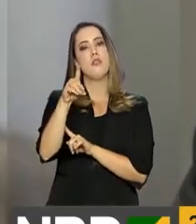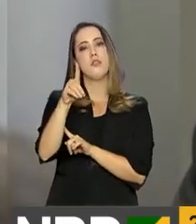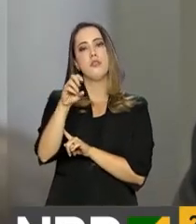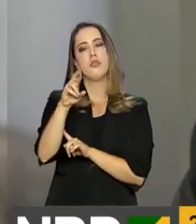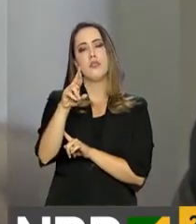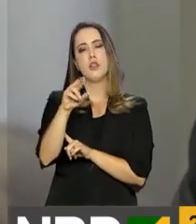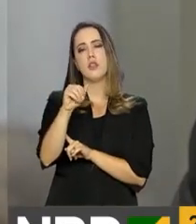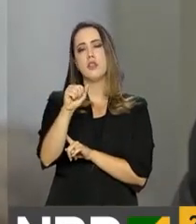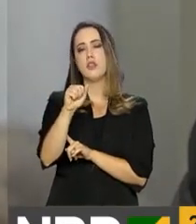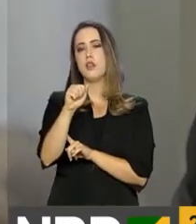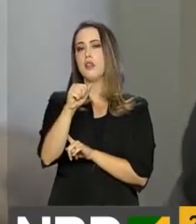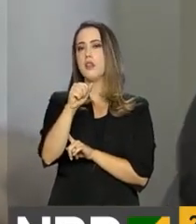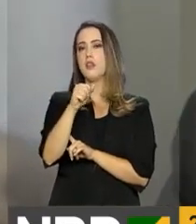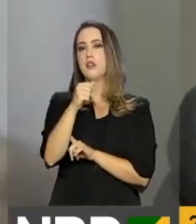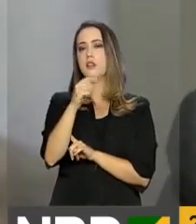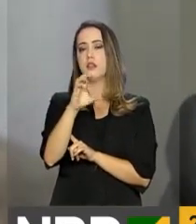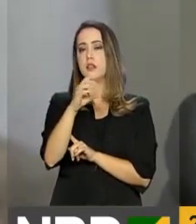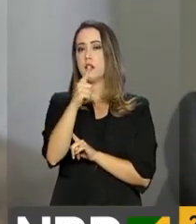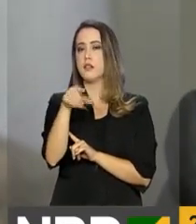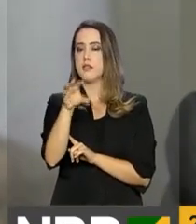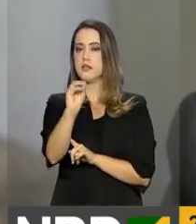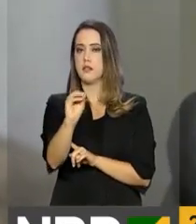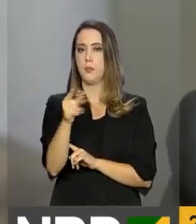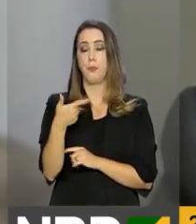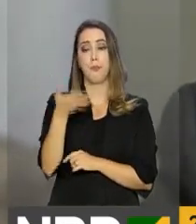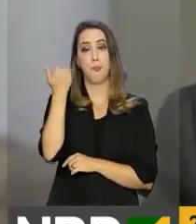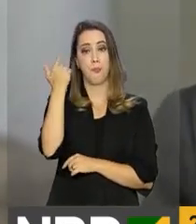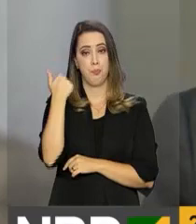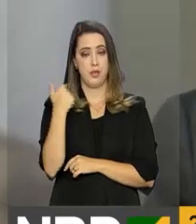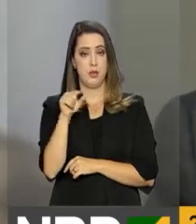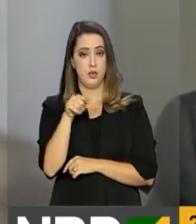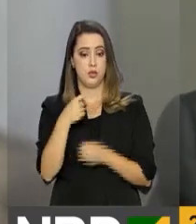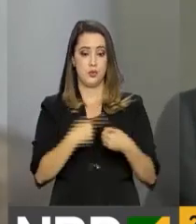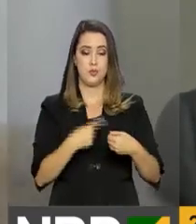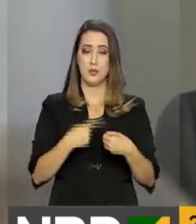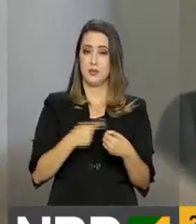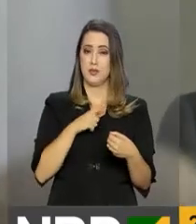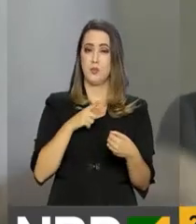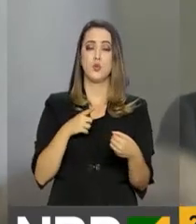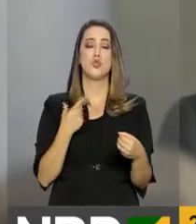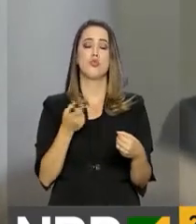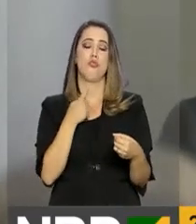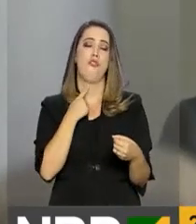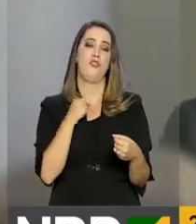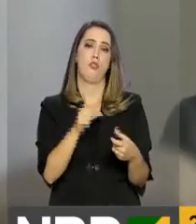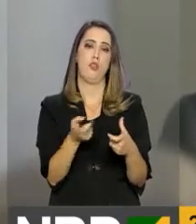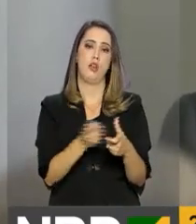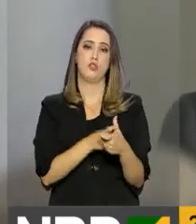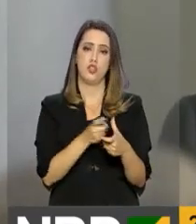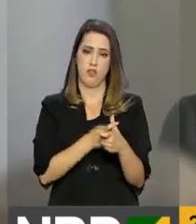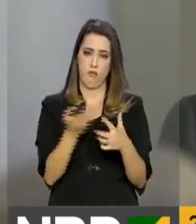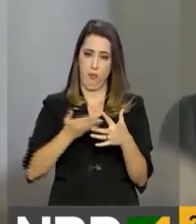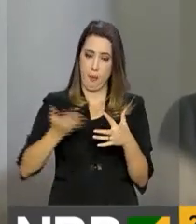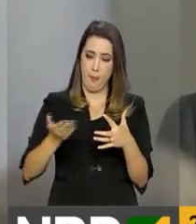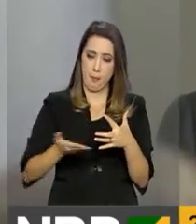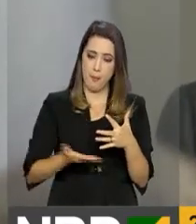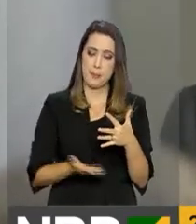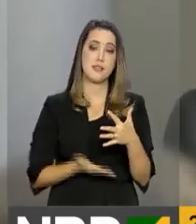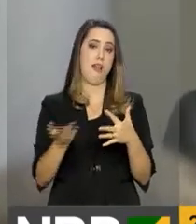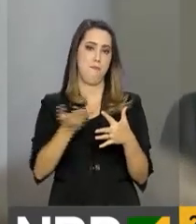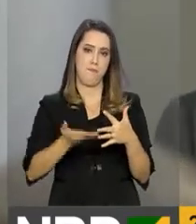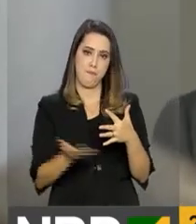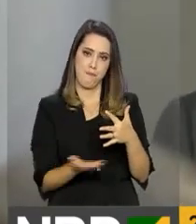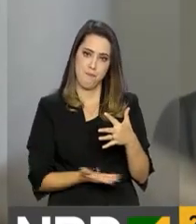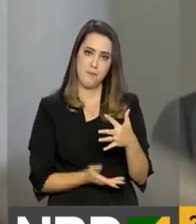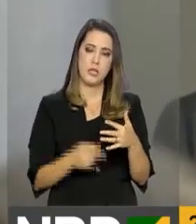uma velha aspiração dos estados com vistas a repactuar a dívida que os estados têm com a União. O que é que